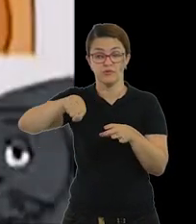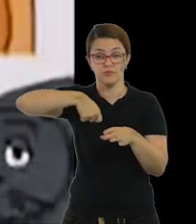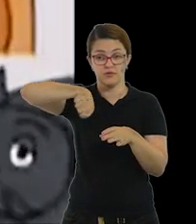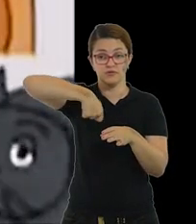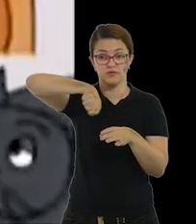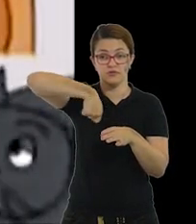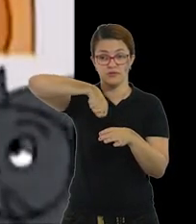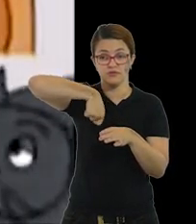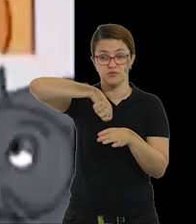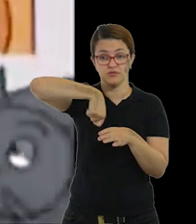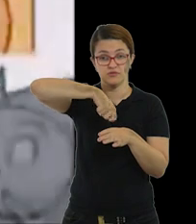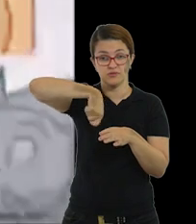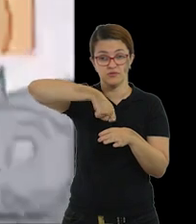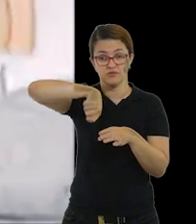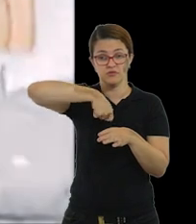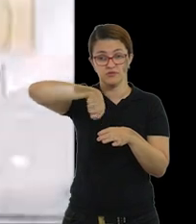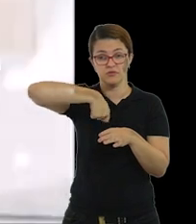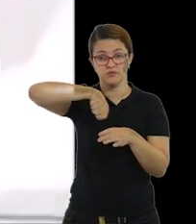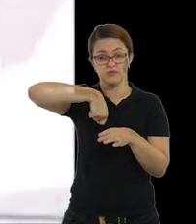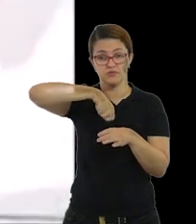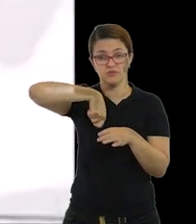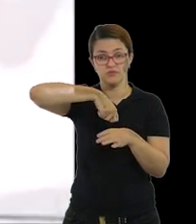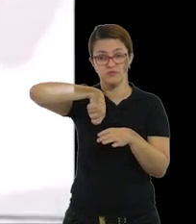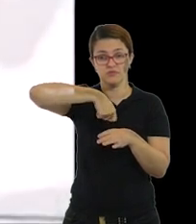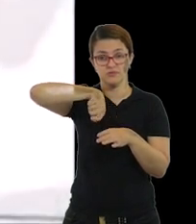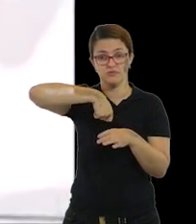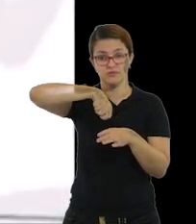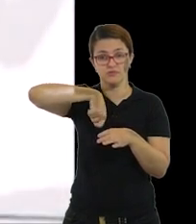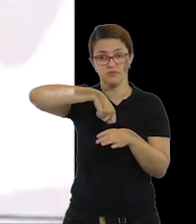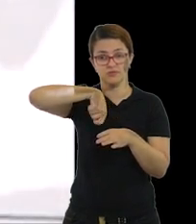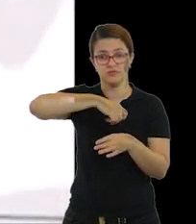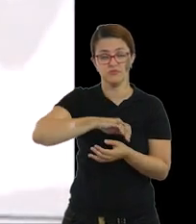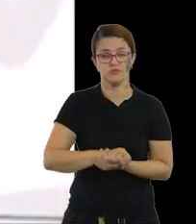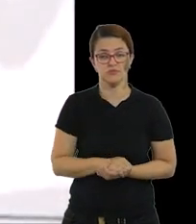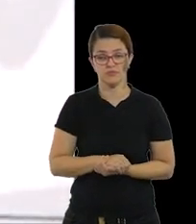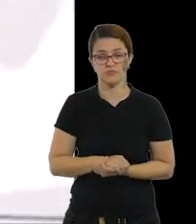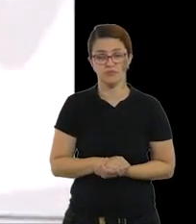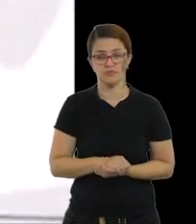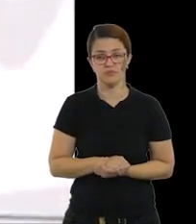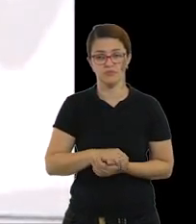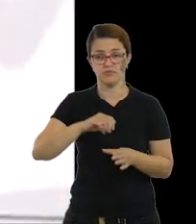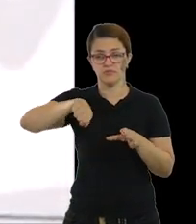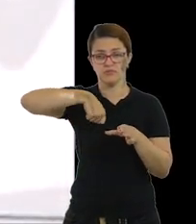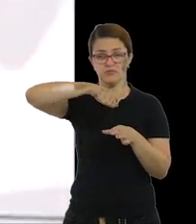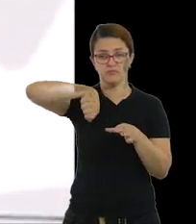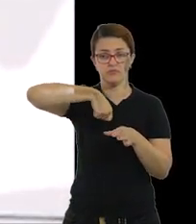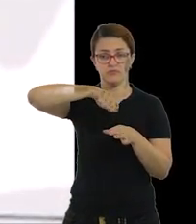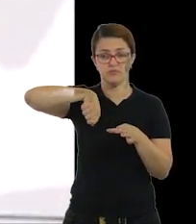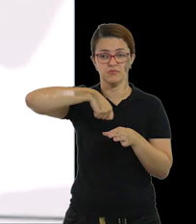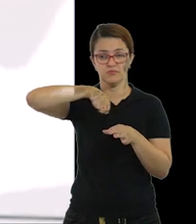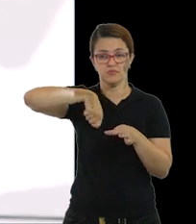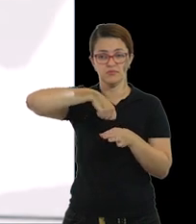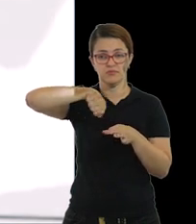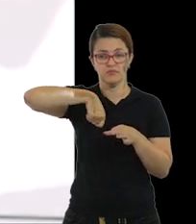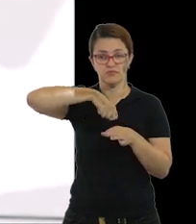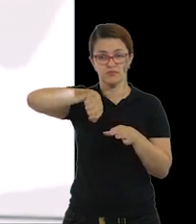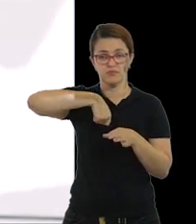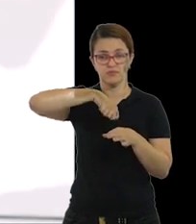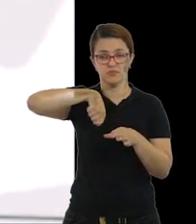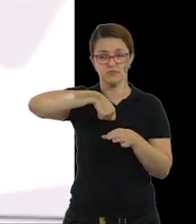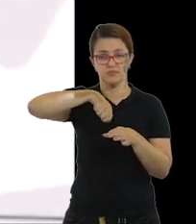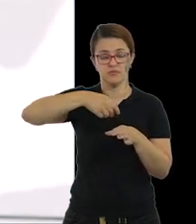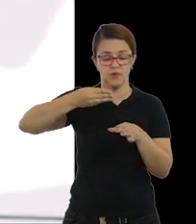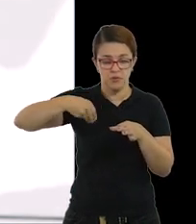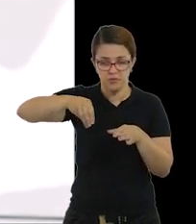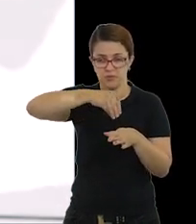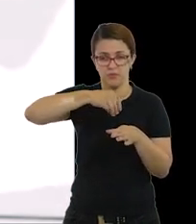bichada, mexe e remexe com pau de sebo o seu sopão. Nabo estragado, casca de besouro,